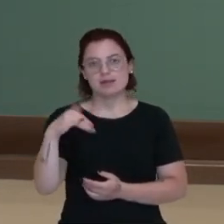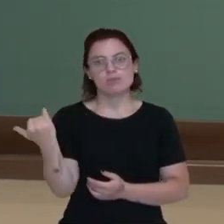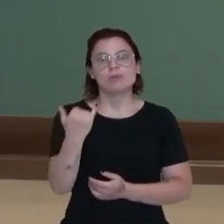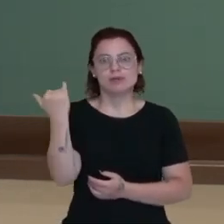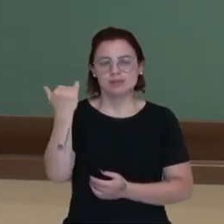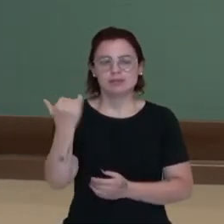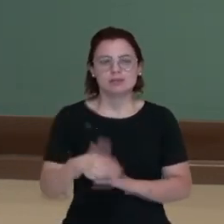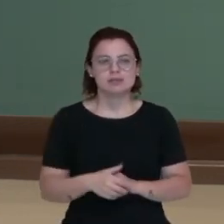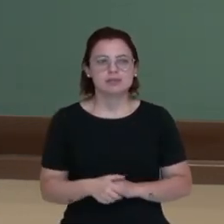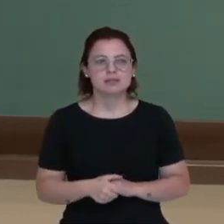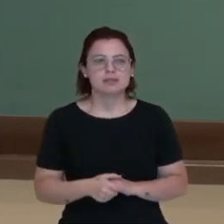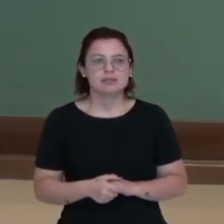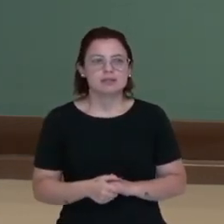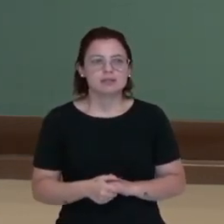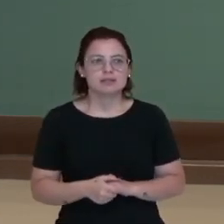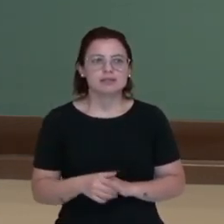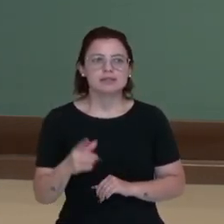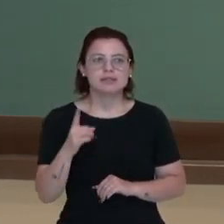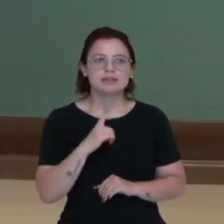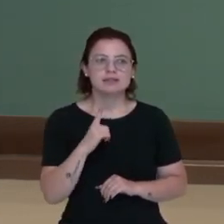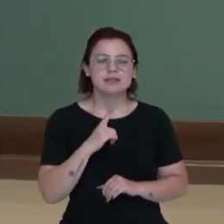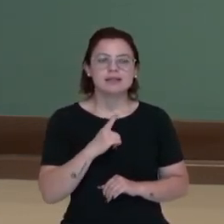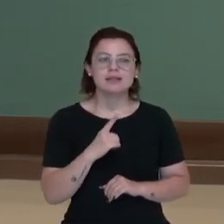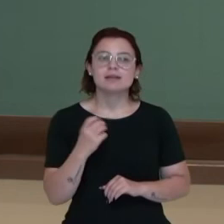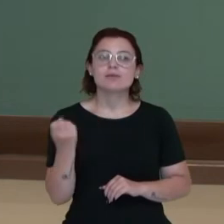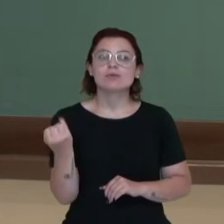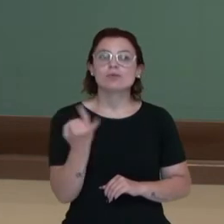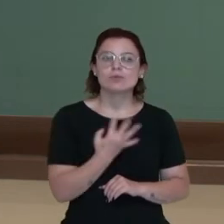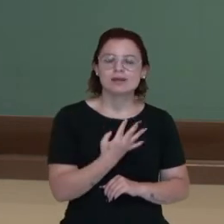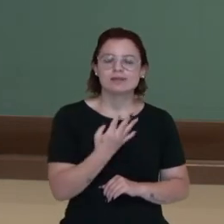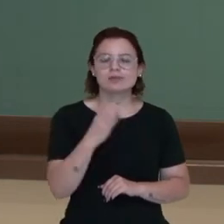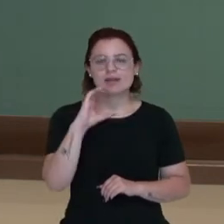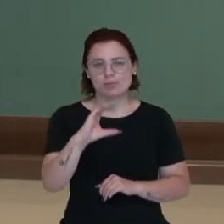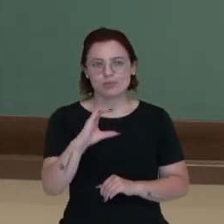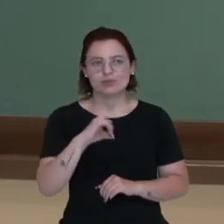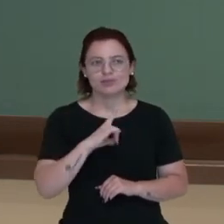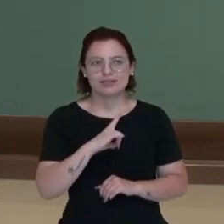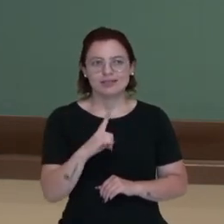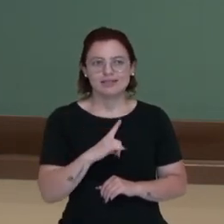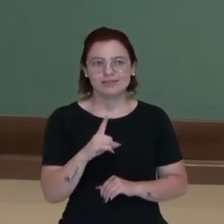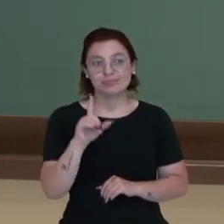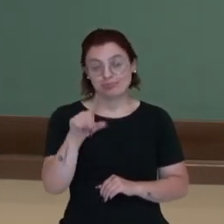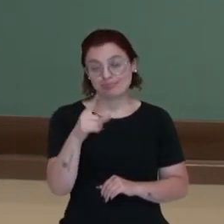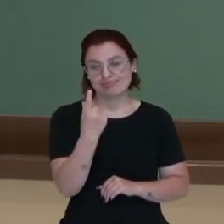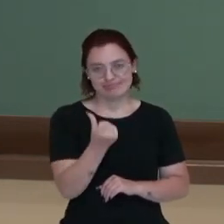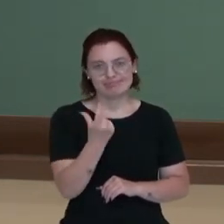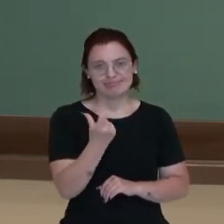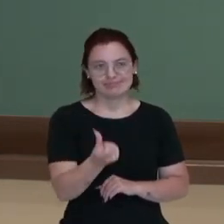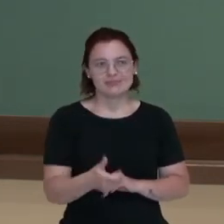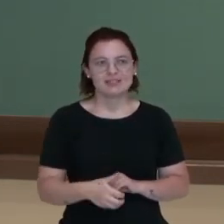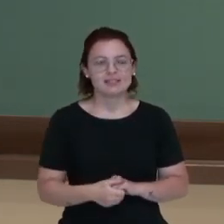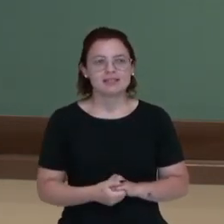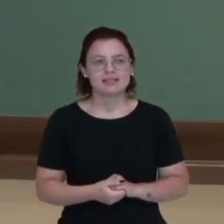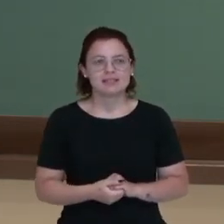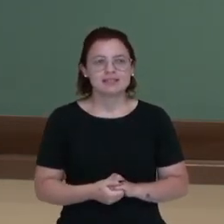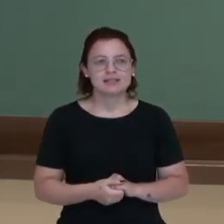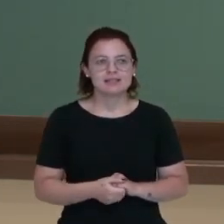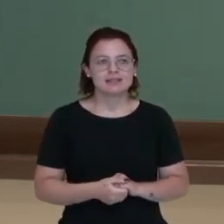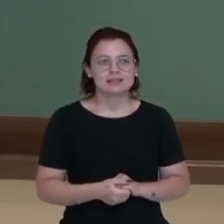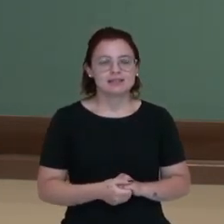E também está dizendo quantos carbonos tem aqui, esta dica. Tá?